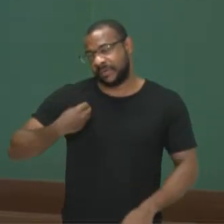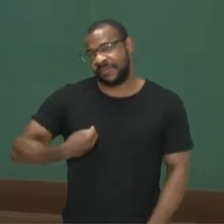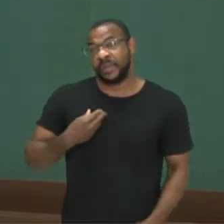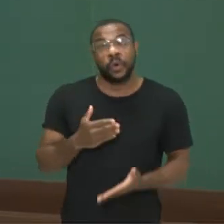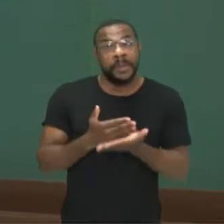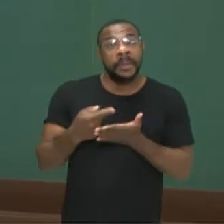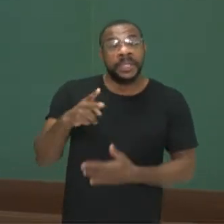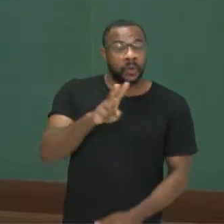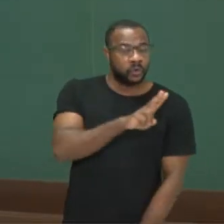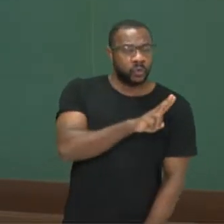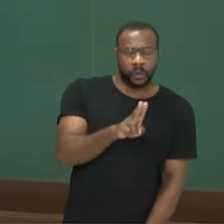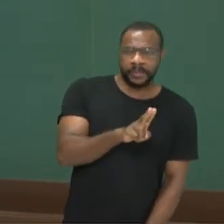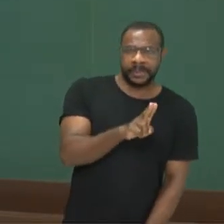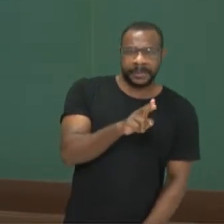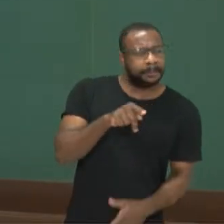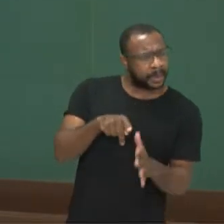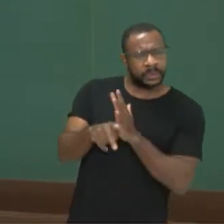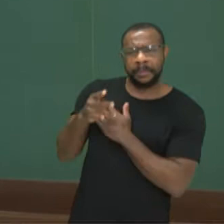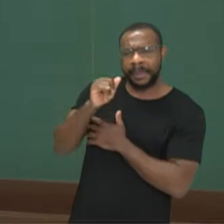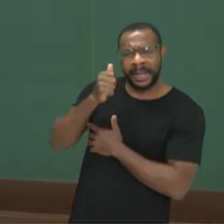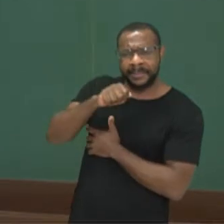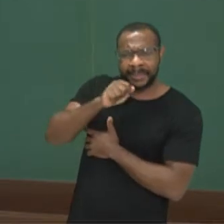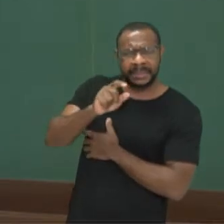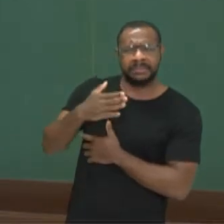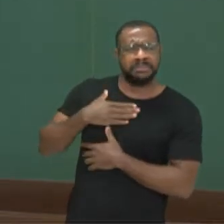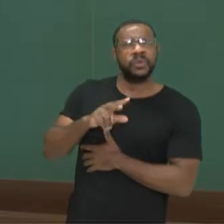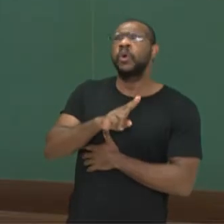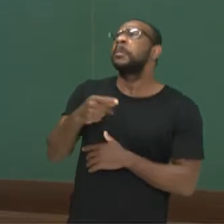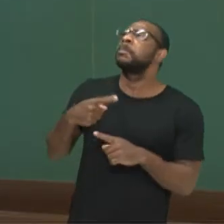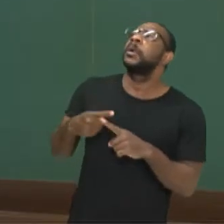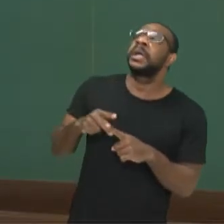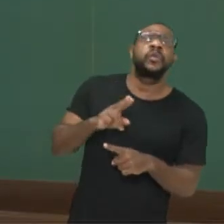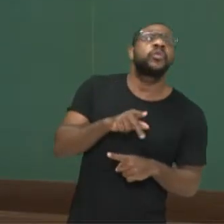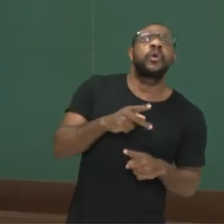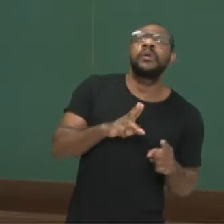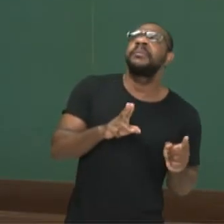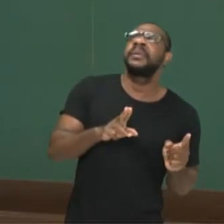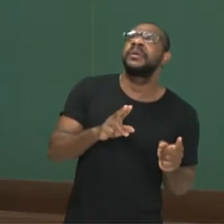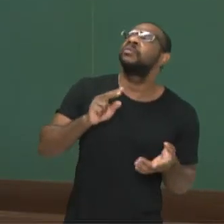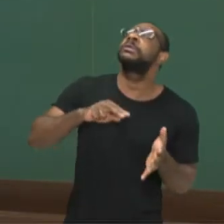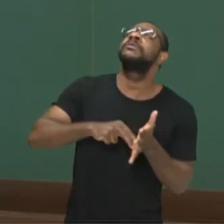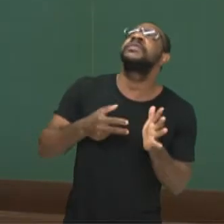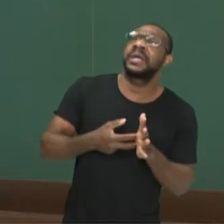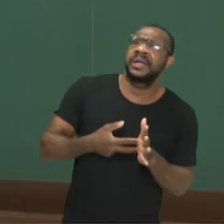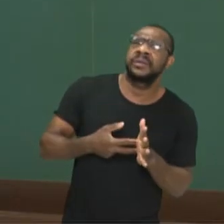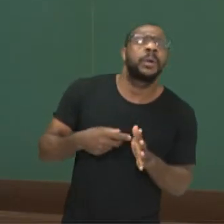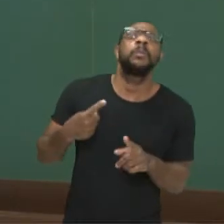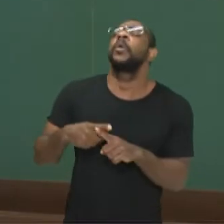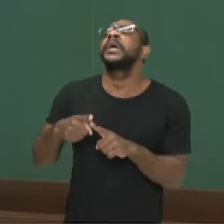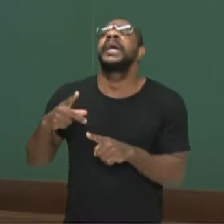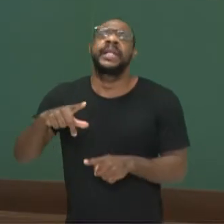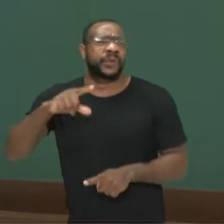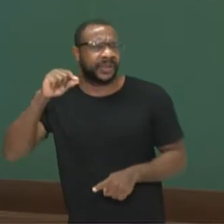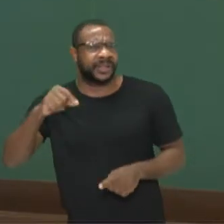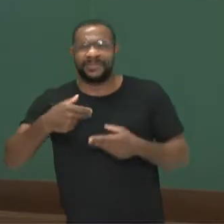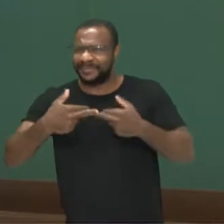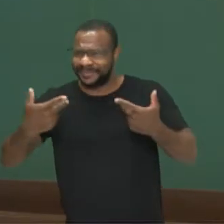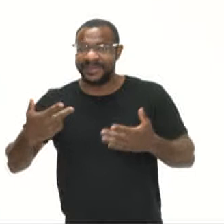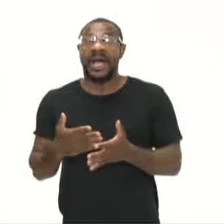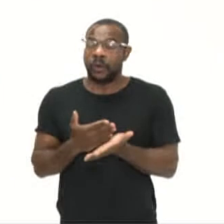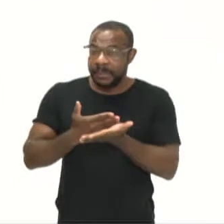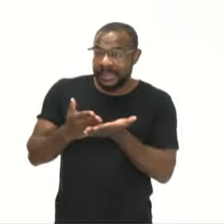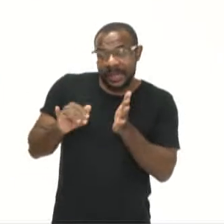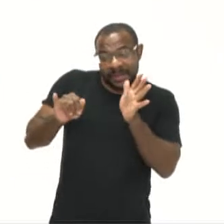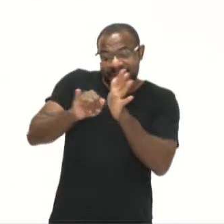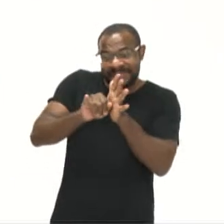nome. Essa é uma tarefa básica para entender quem nós somos. A partir do nome, nós começamos a nossa